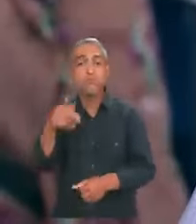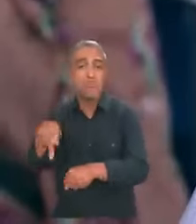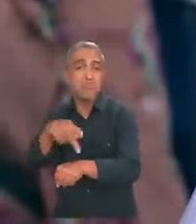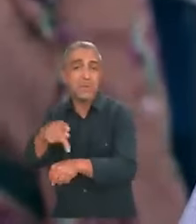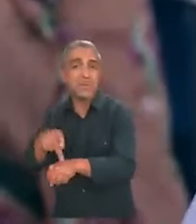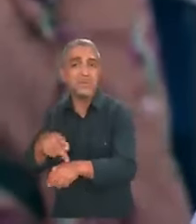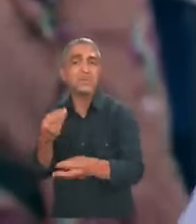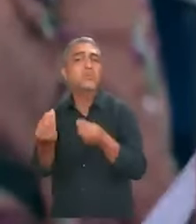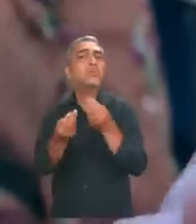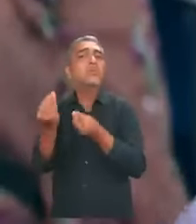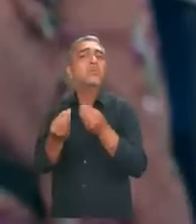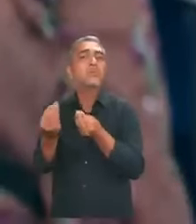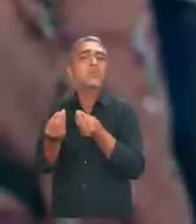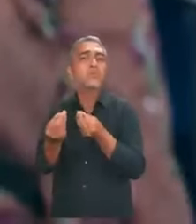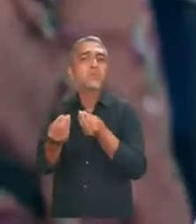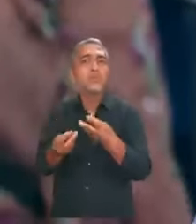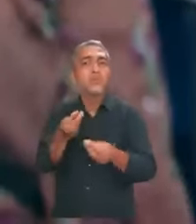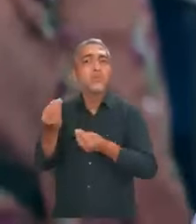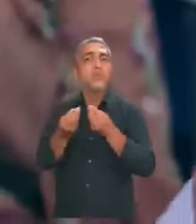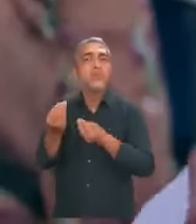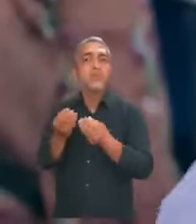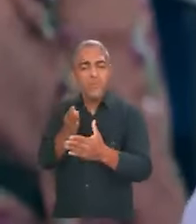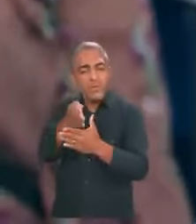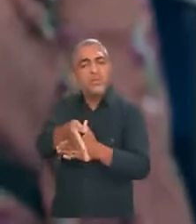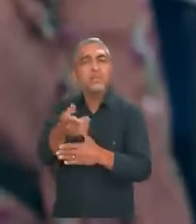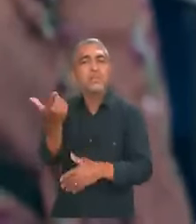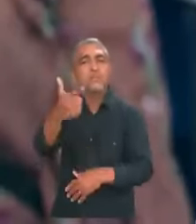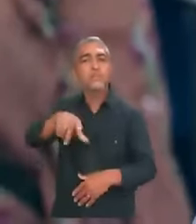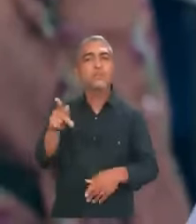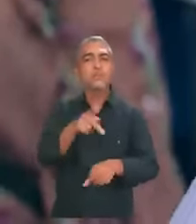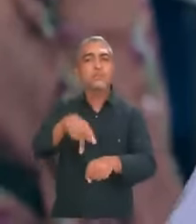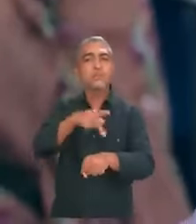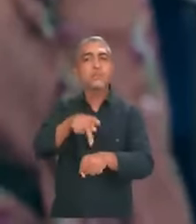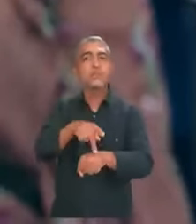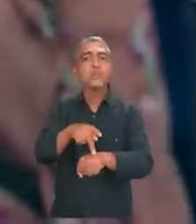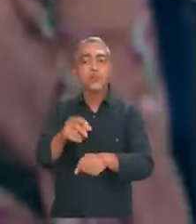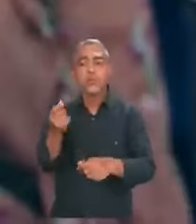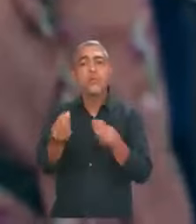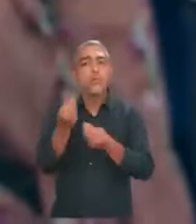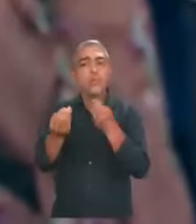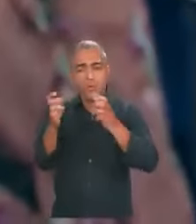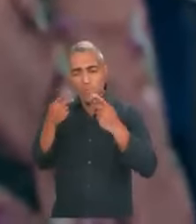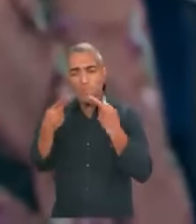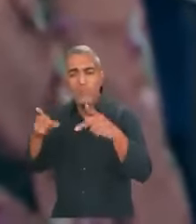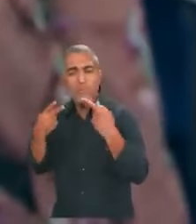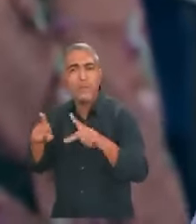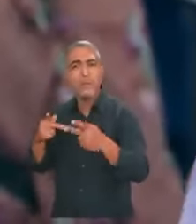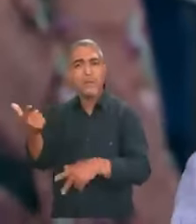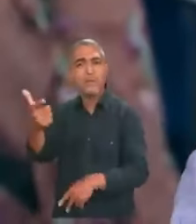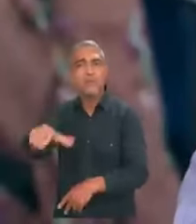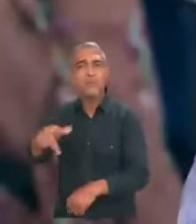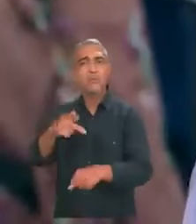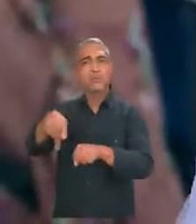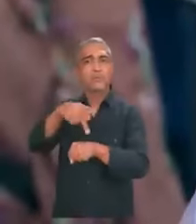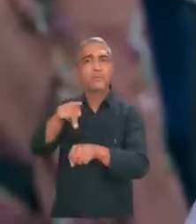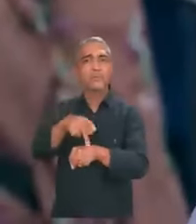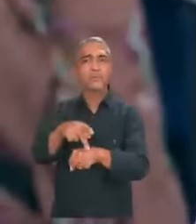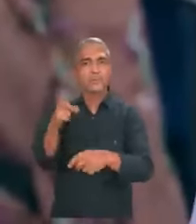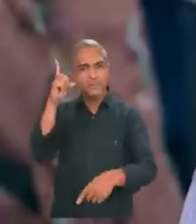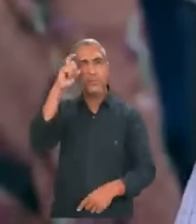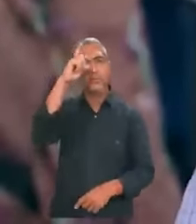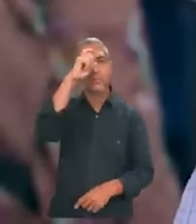eles como que eles vão permanecer naquele país e como eles vão transformar aquele país e toda vez que eu pensei nesses quatro